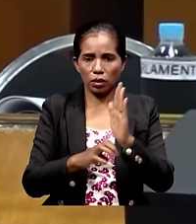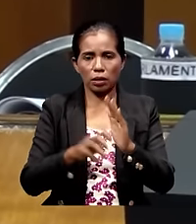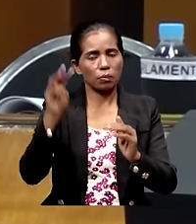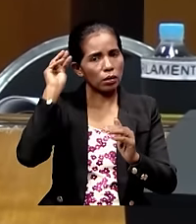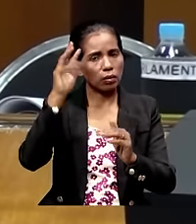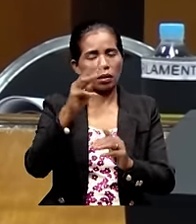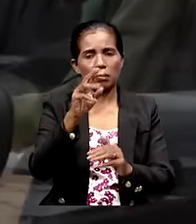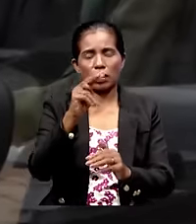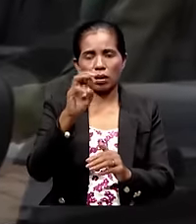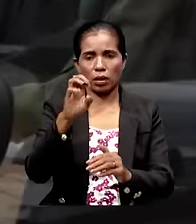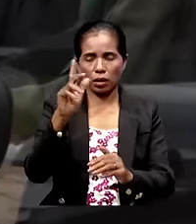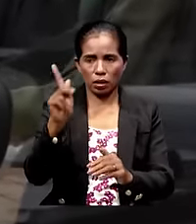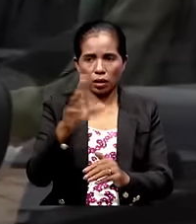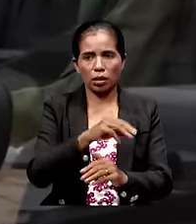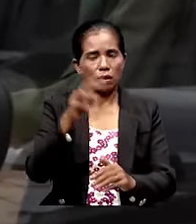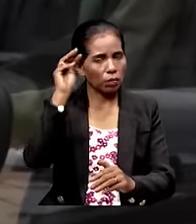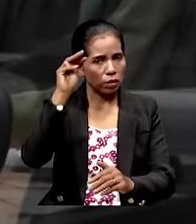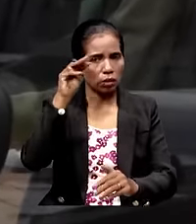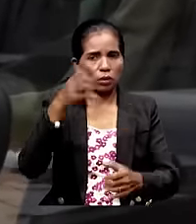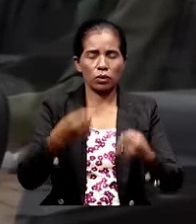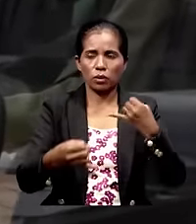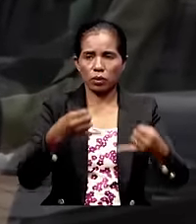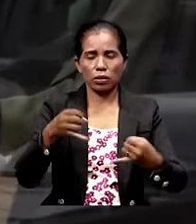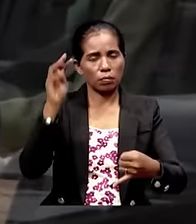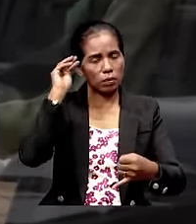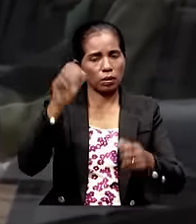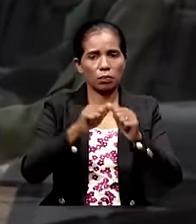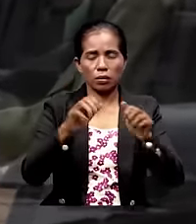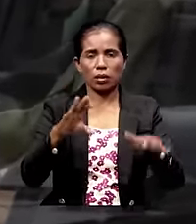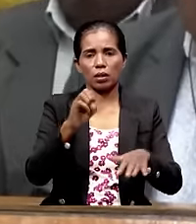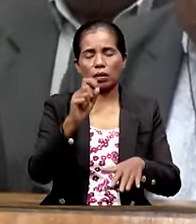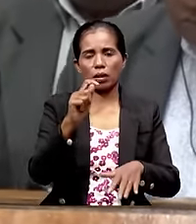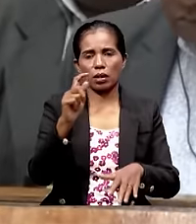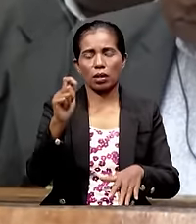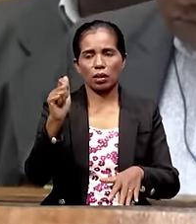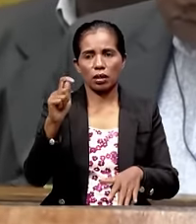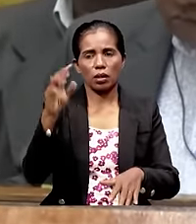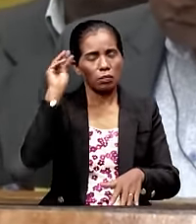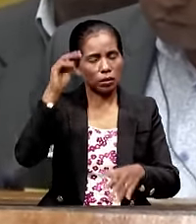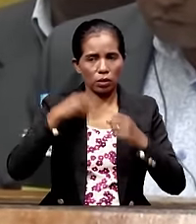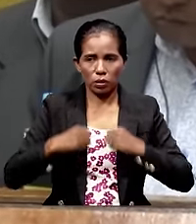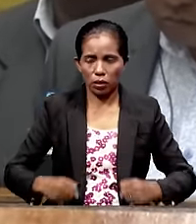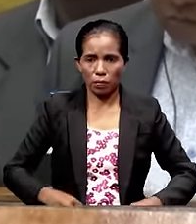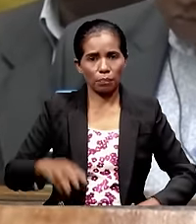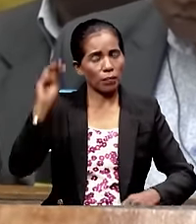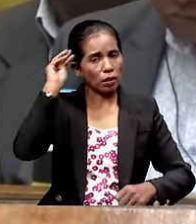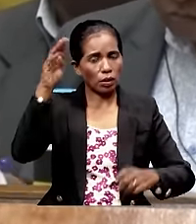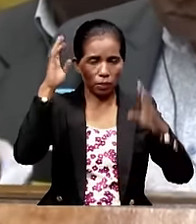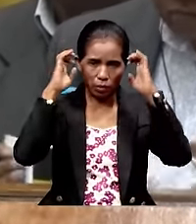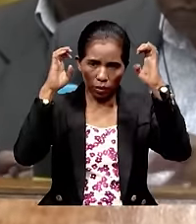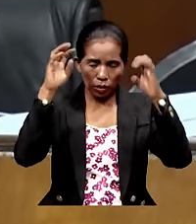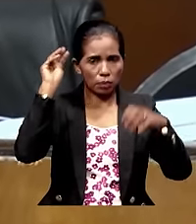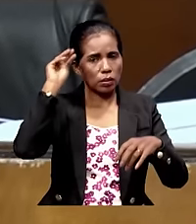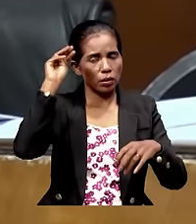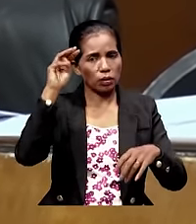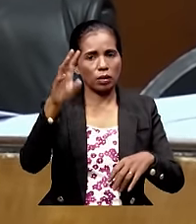Negócio Estrangeiro na Cooperação, Ministério Justiça, Ministério Administração Estatal, Ministério Saúde, Ministério Educação, Ministério Ensino